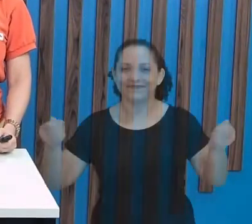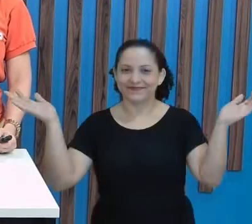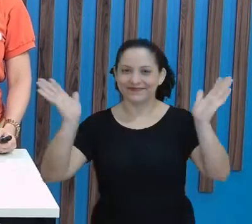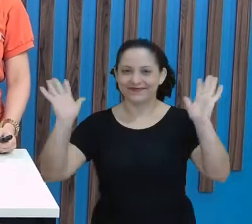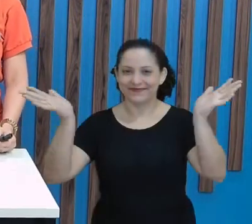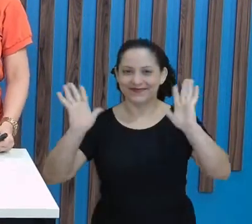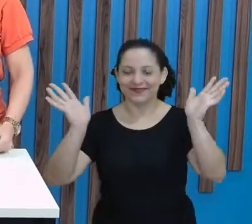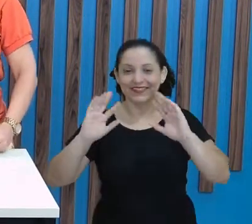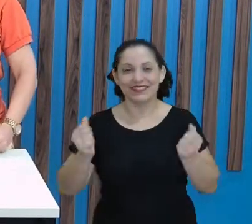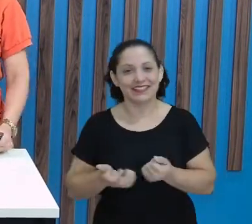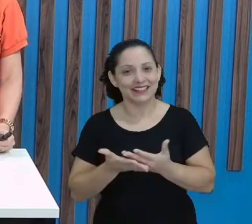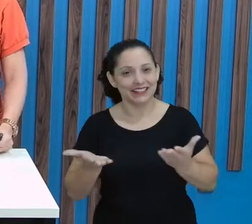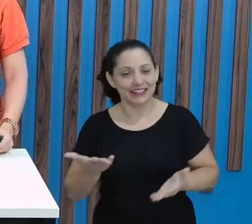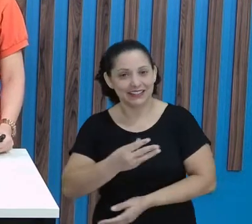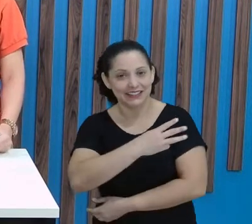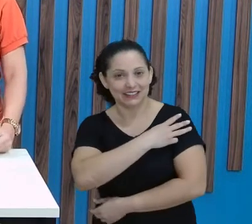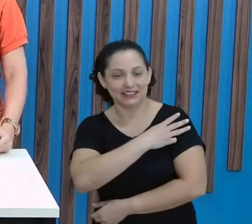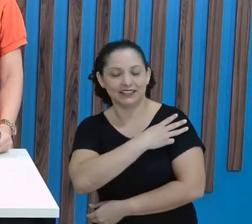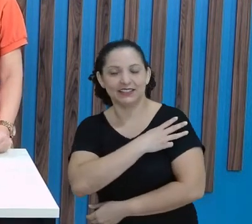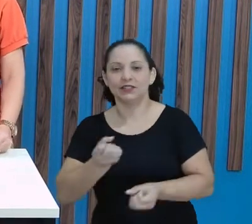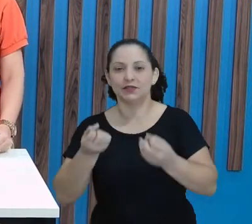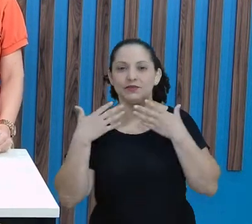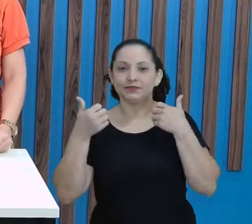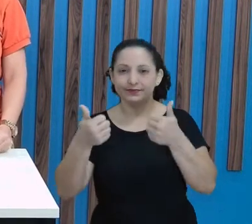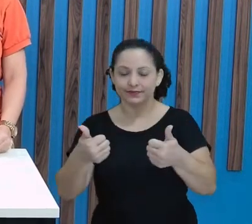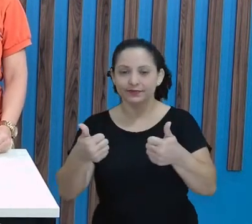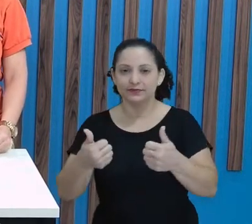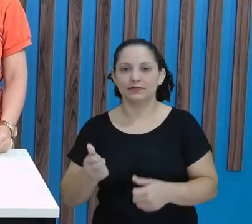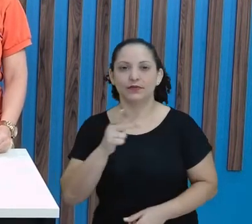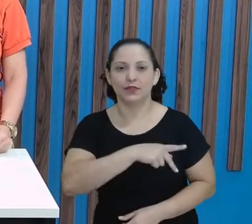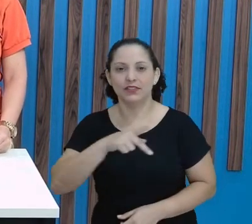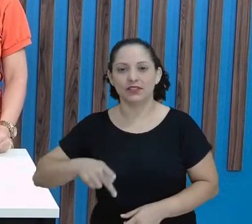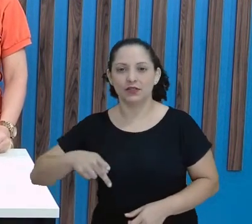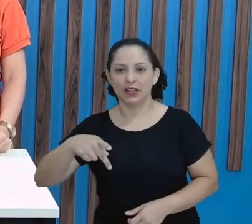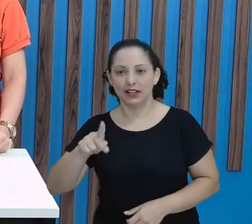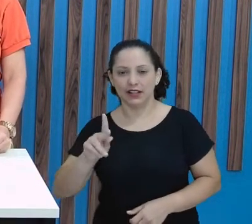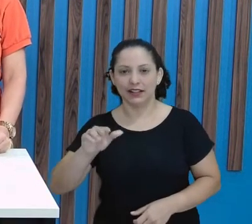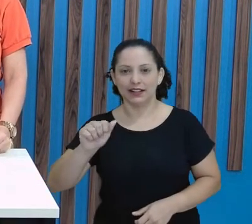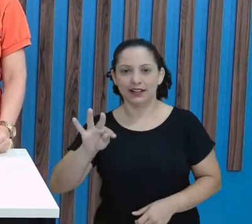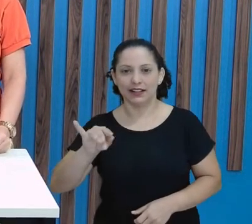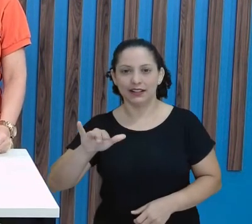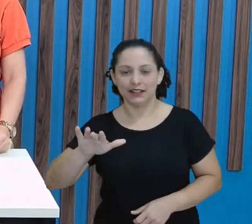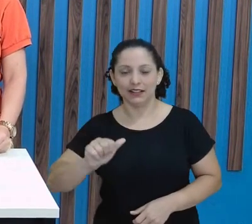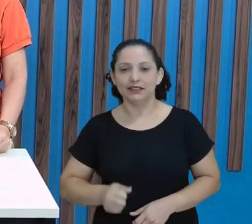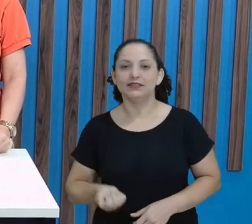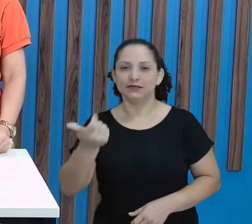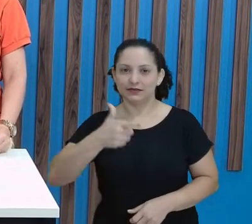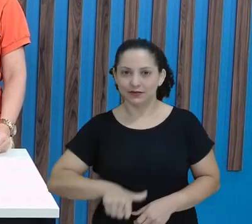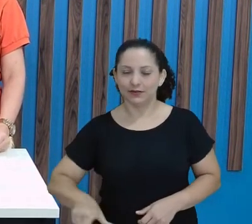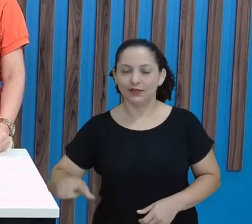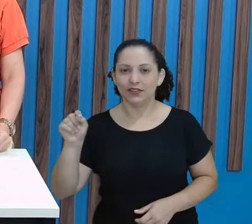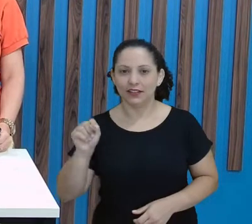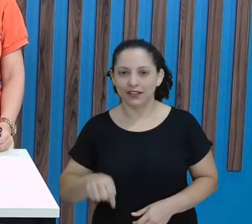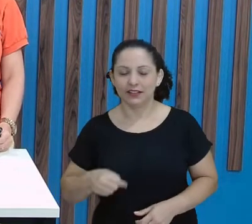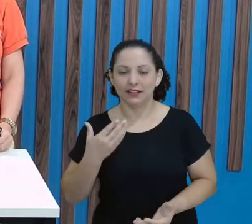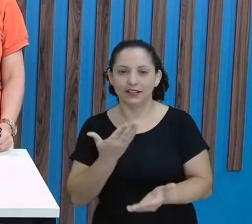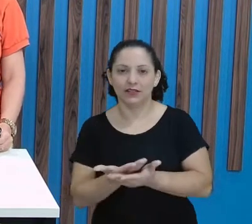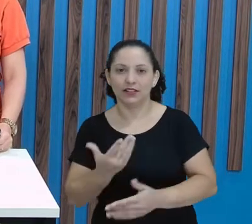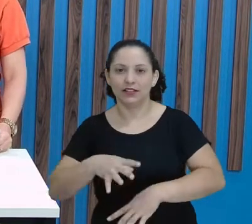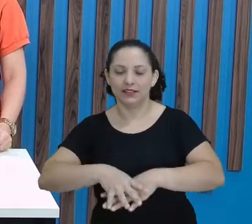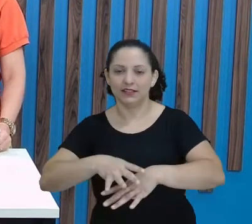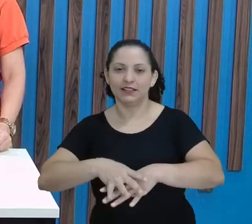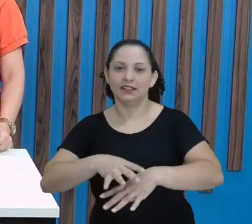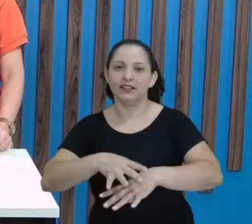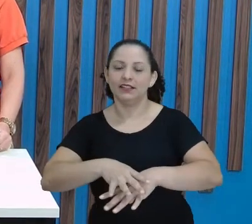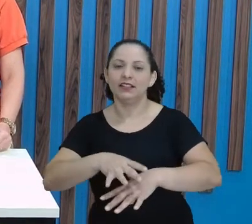Olá, turminha do terceiro ano, tudo bem com vocês? Professora Kátia Xavier de volta para mais uma aula de